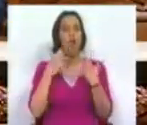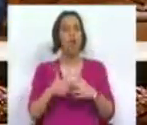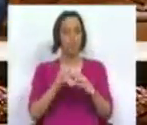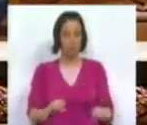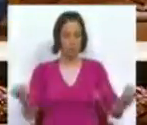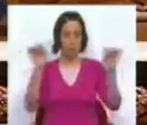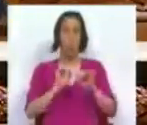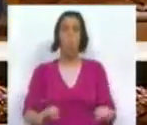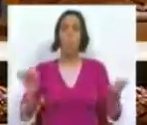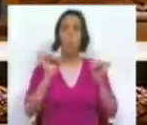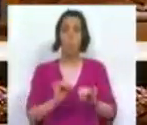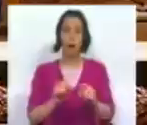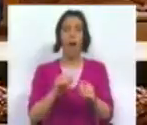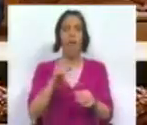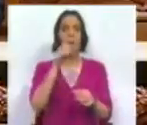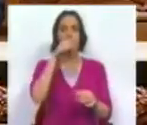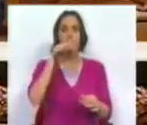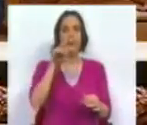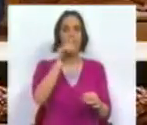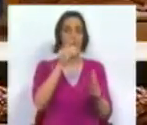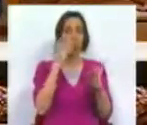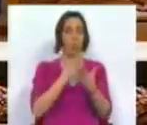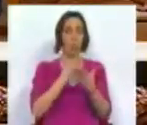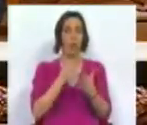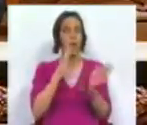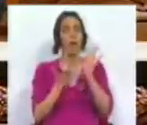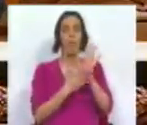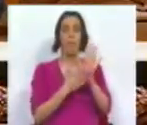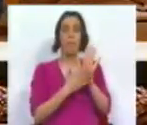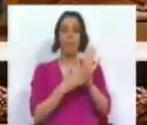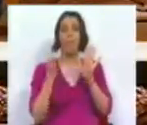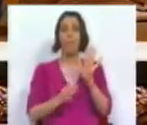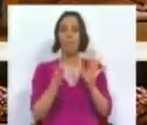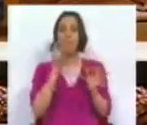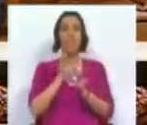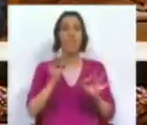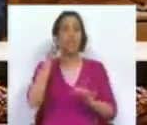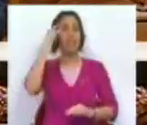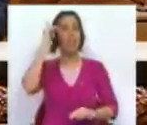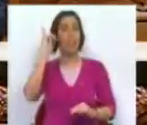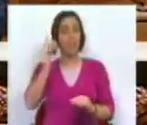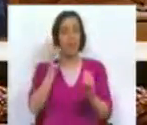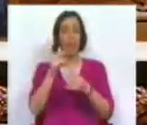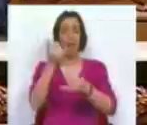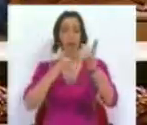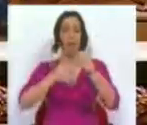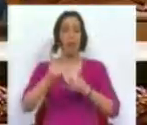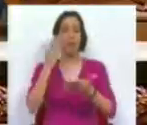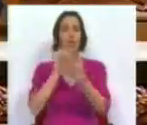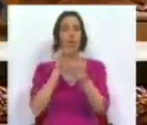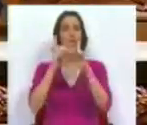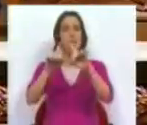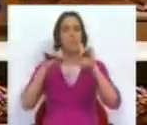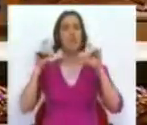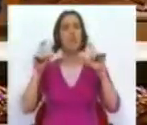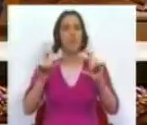deixam dúvidas. A parque escolar é a prova acabada de como uma excelente ideia, a da renovação das escolas